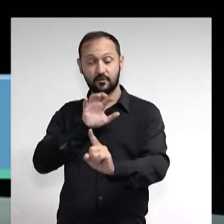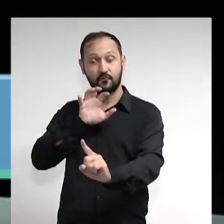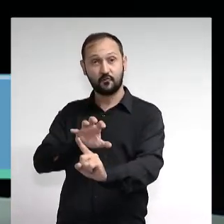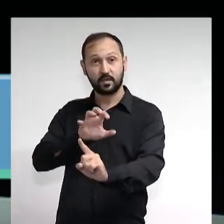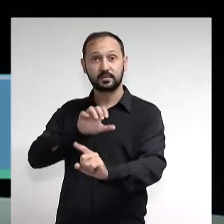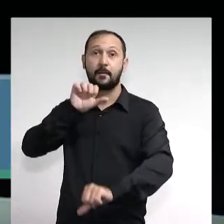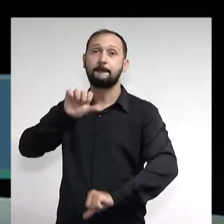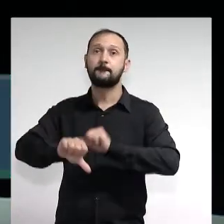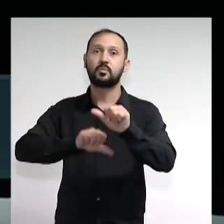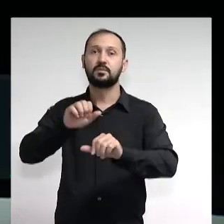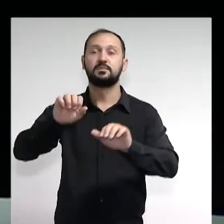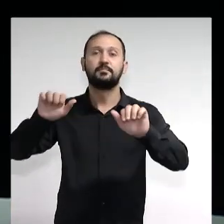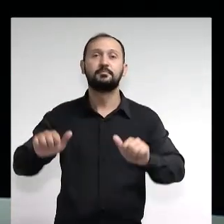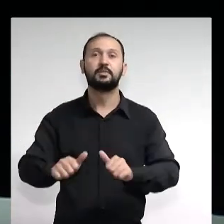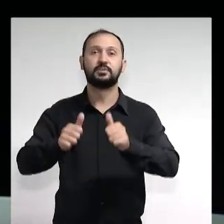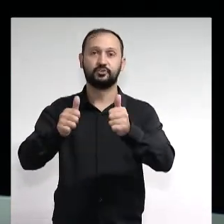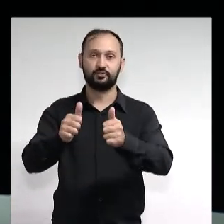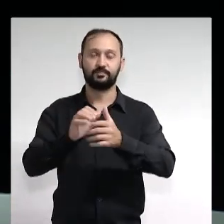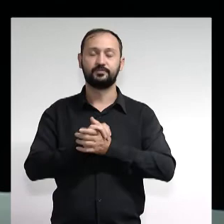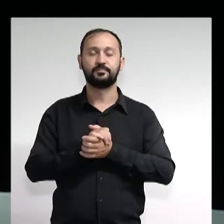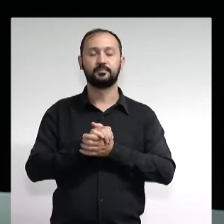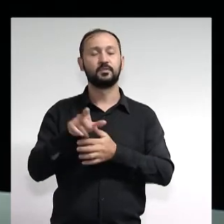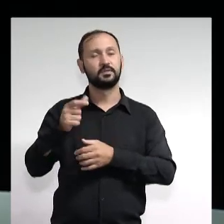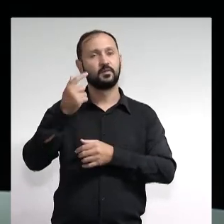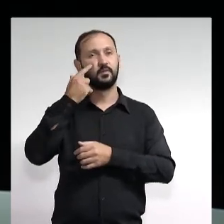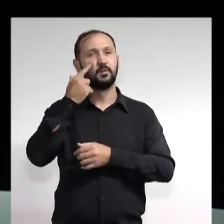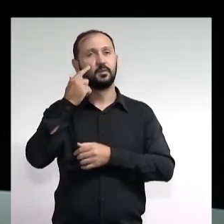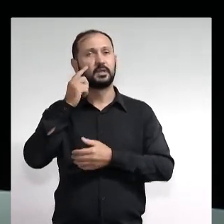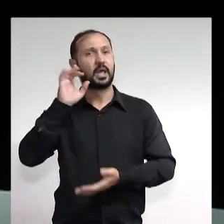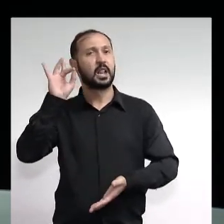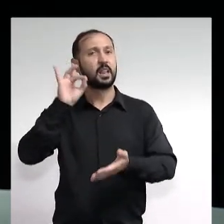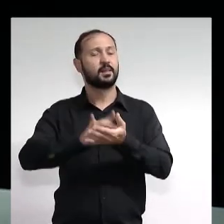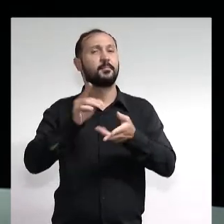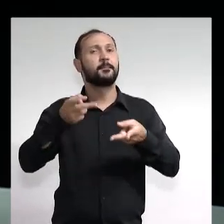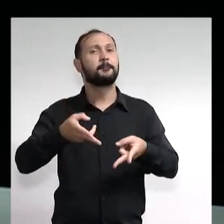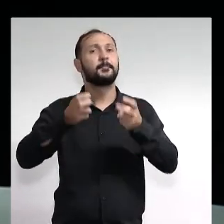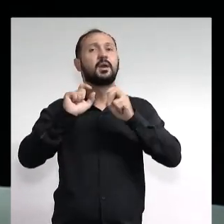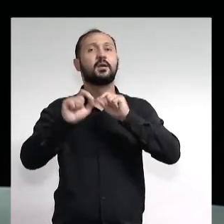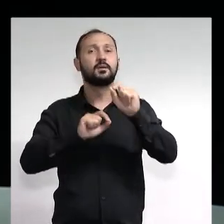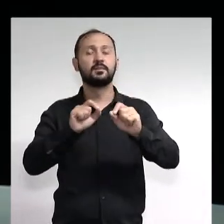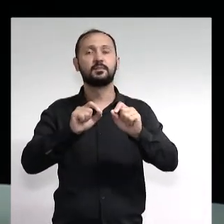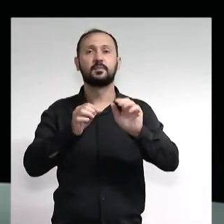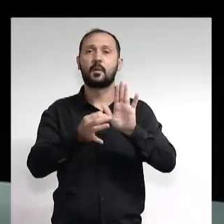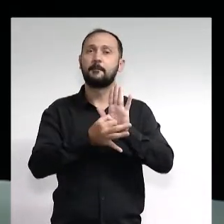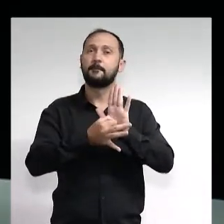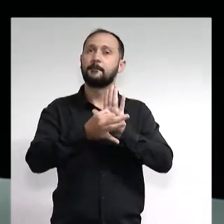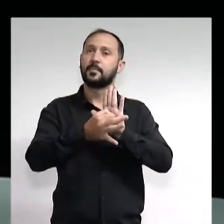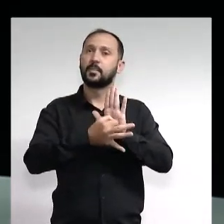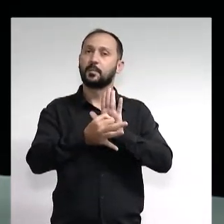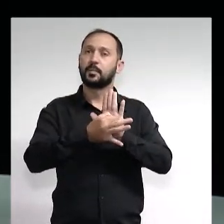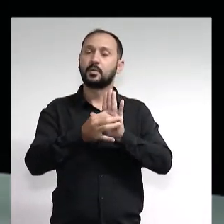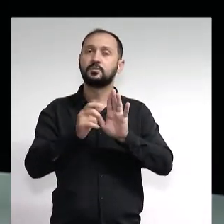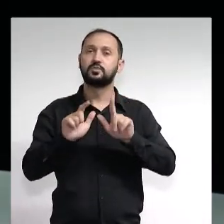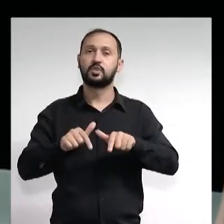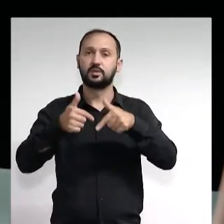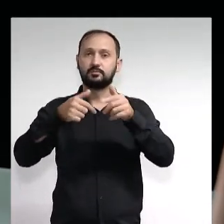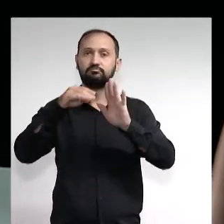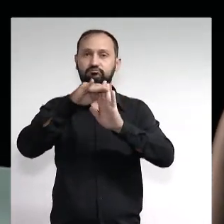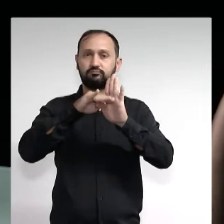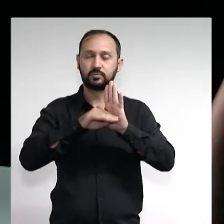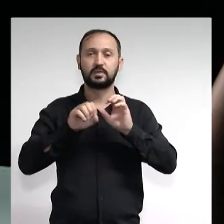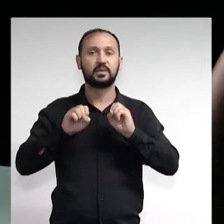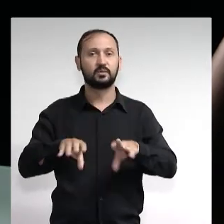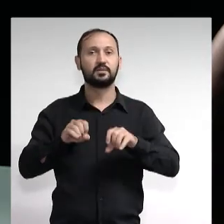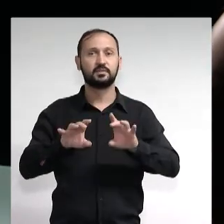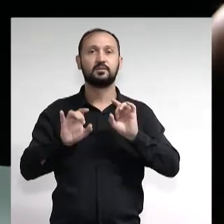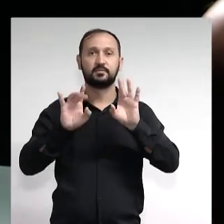sociedade, né? E a senhora falou no começo, a senhora chegou a, com base na realidade percebida, dar uma proposta de